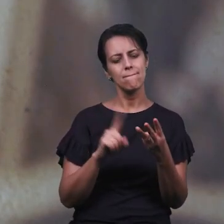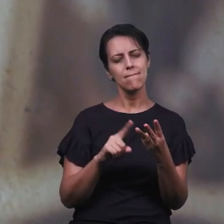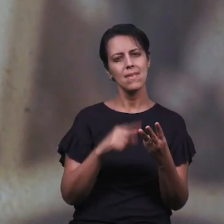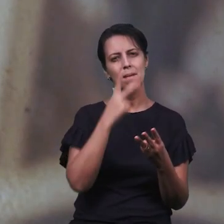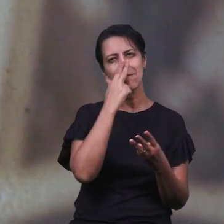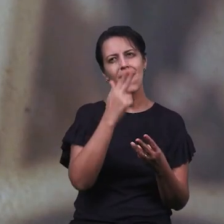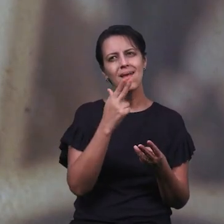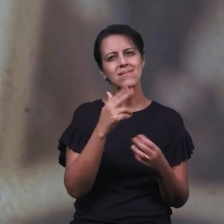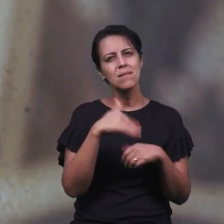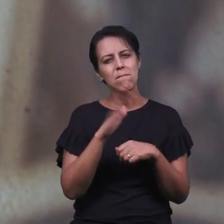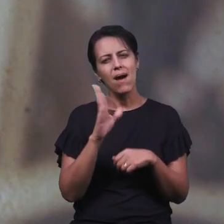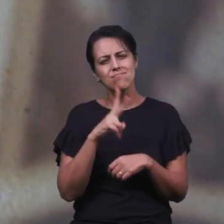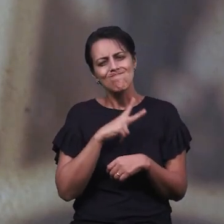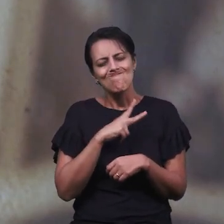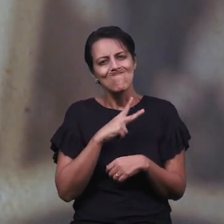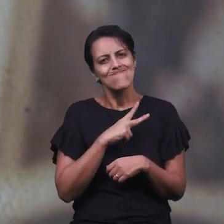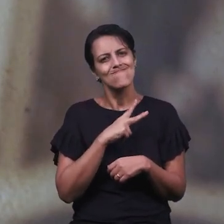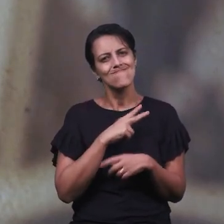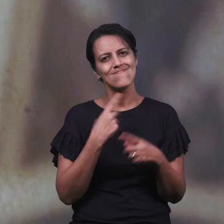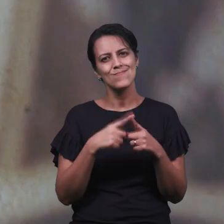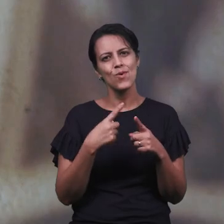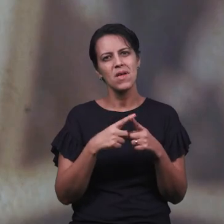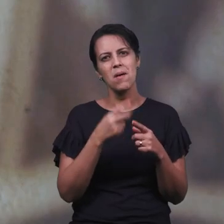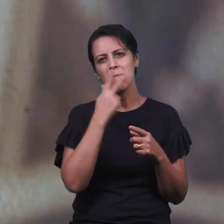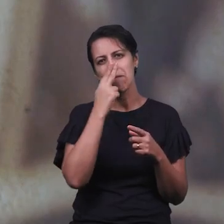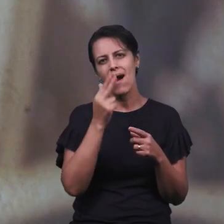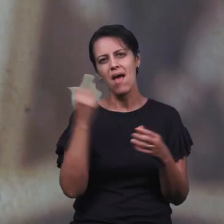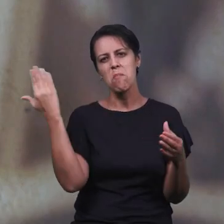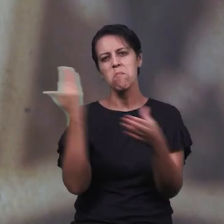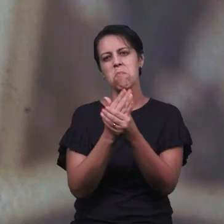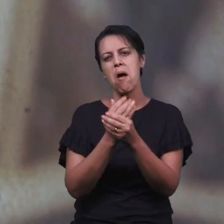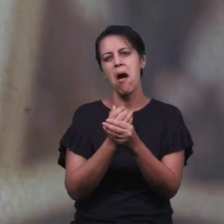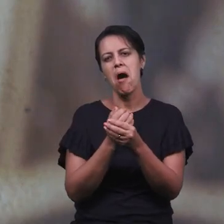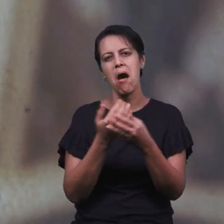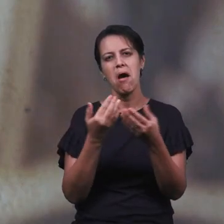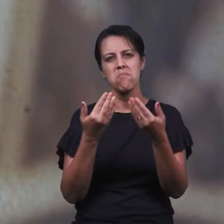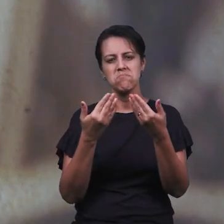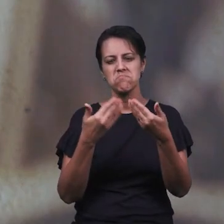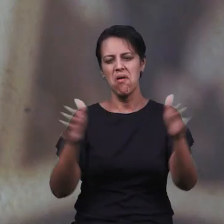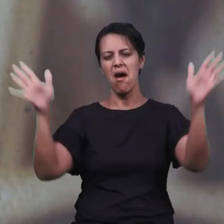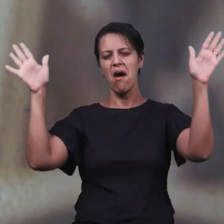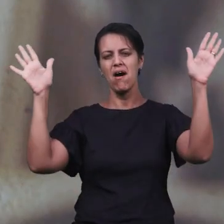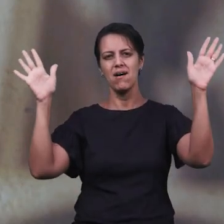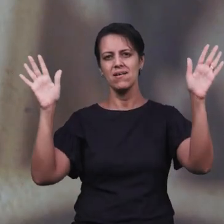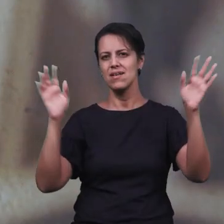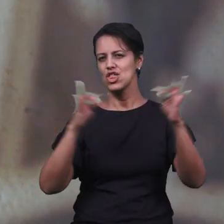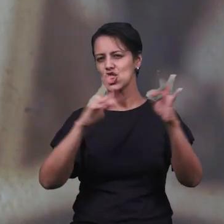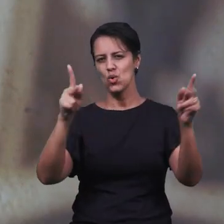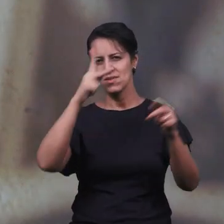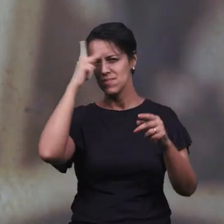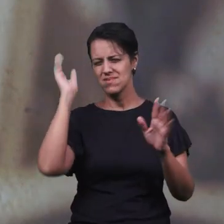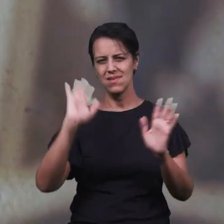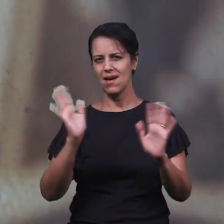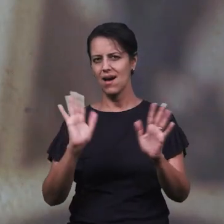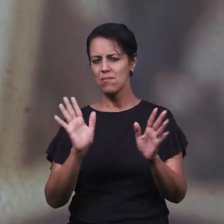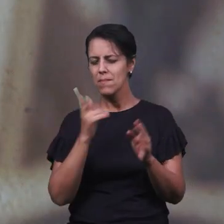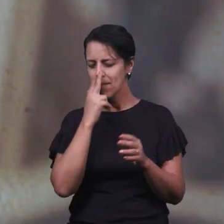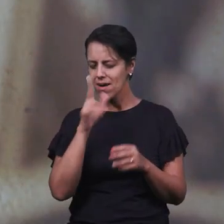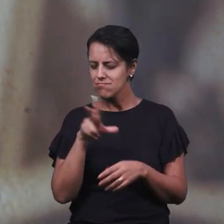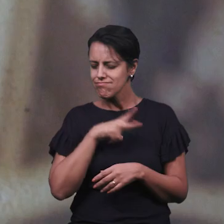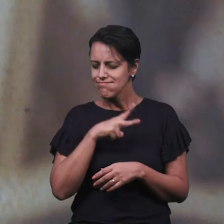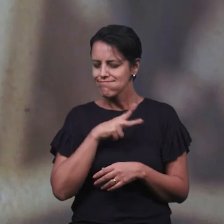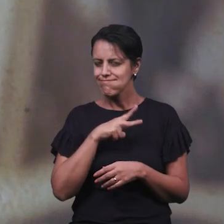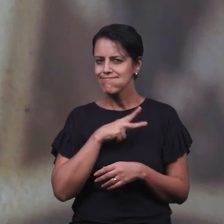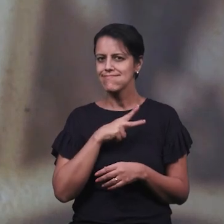privacidade, claro, né, porque o seu processo não vai estar sendo exposto, não vai estar sendo, né, porque o processo, com exceção daquele